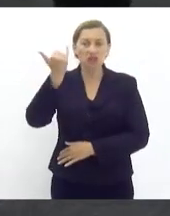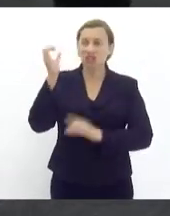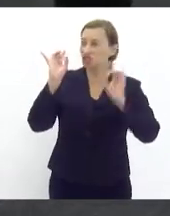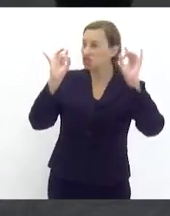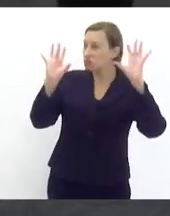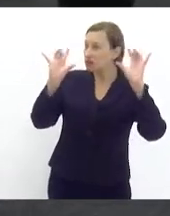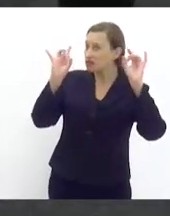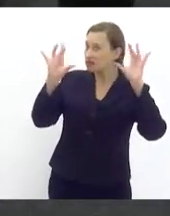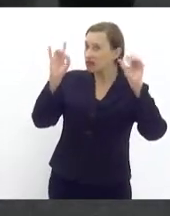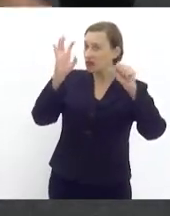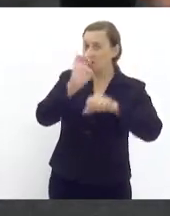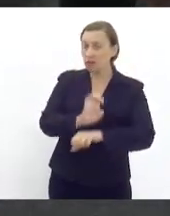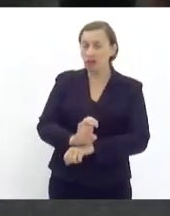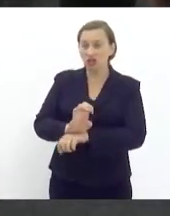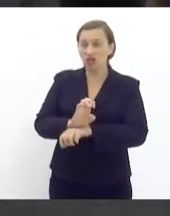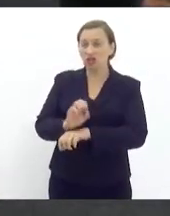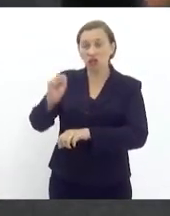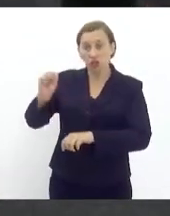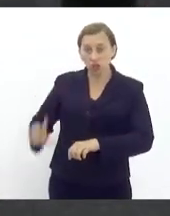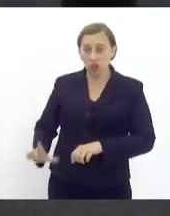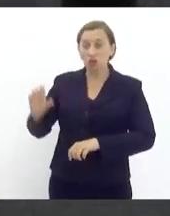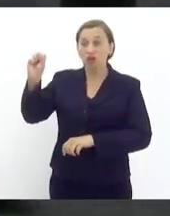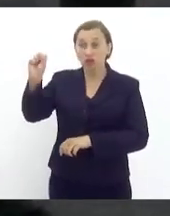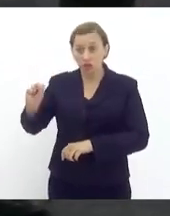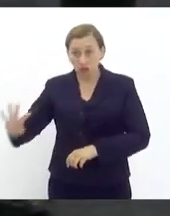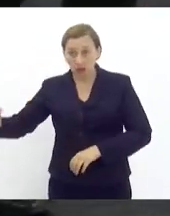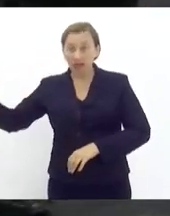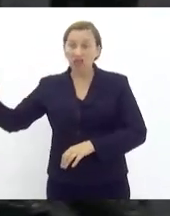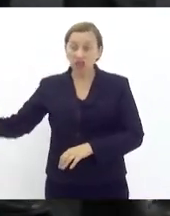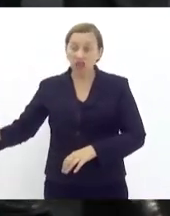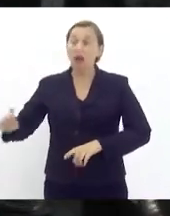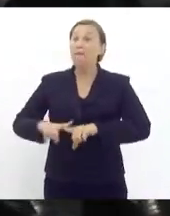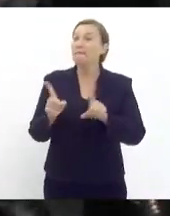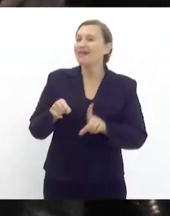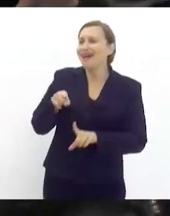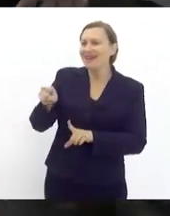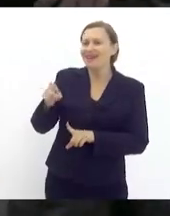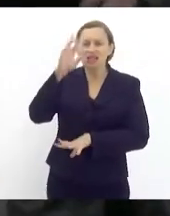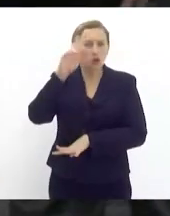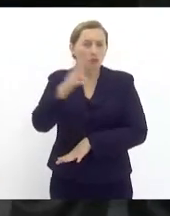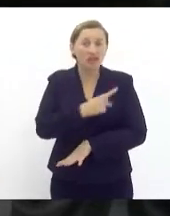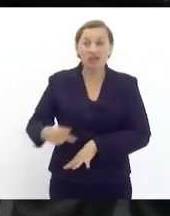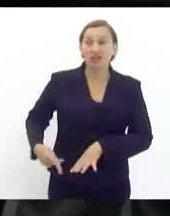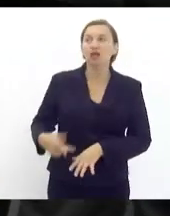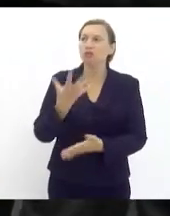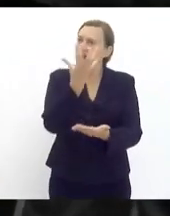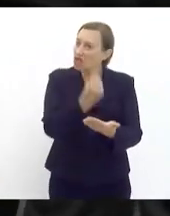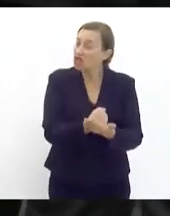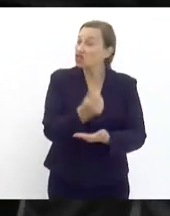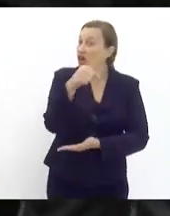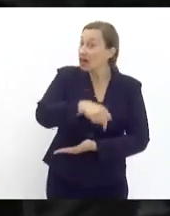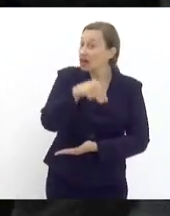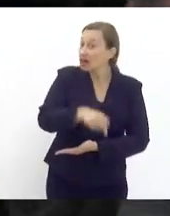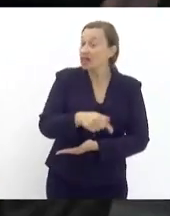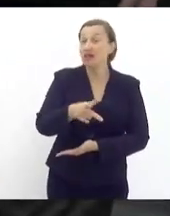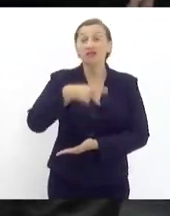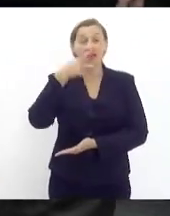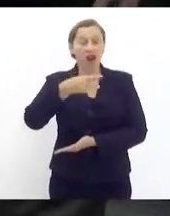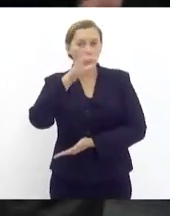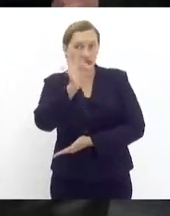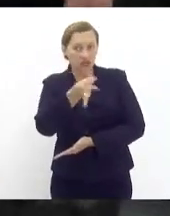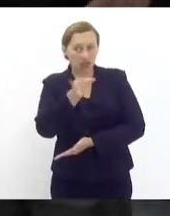os estados da Região Sul e Sudeste mas ali seu presente eu tenho que fazer o registro aqui trazer o fato